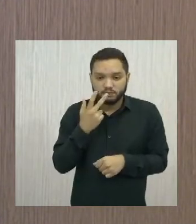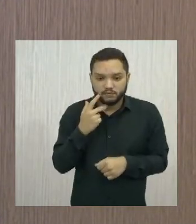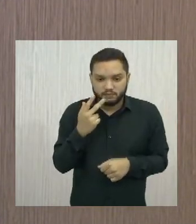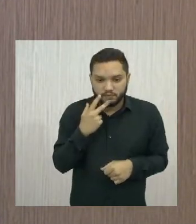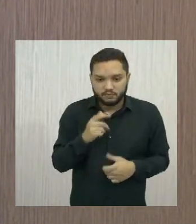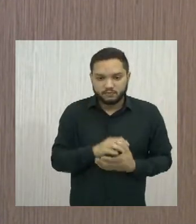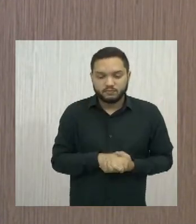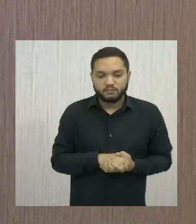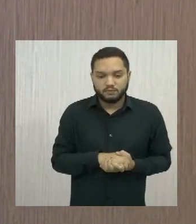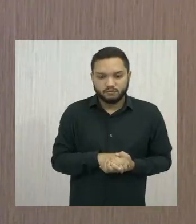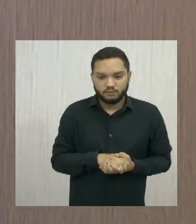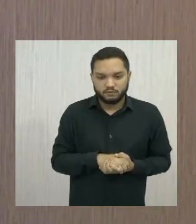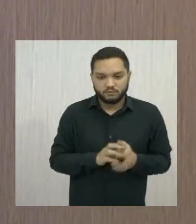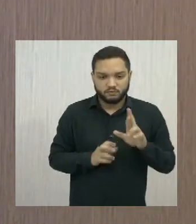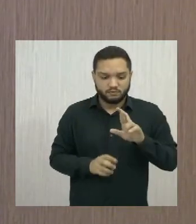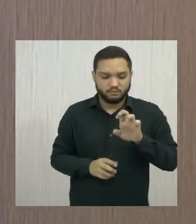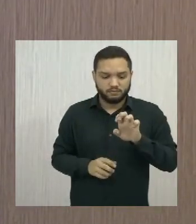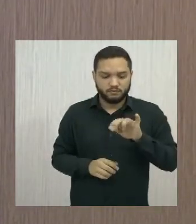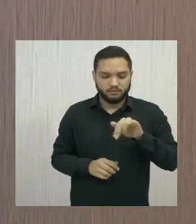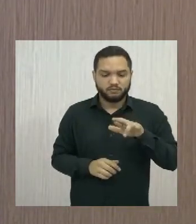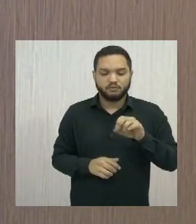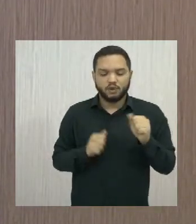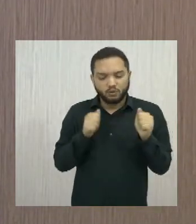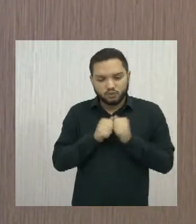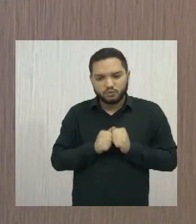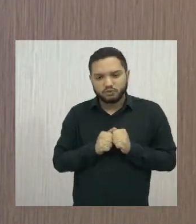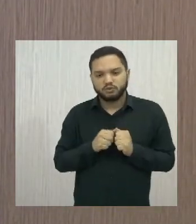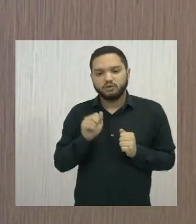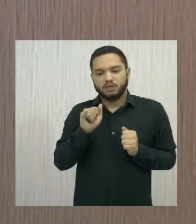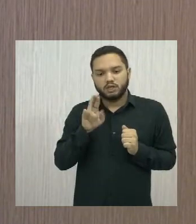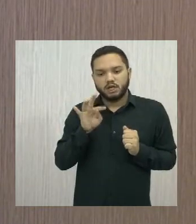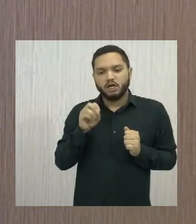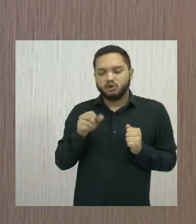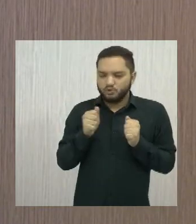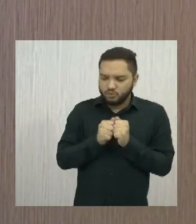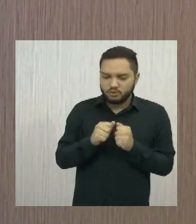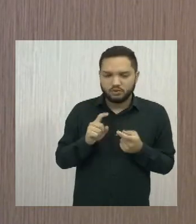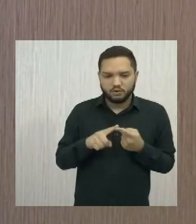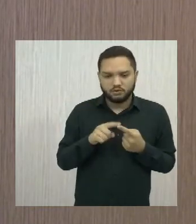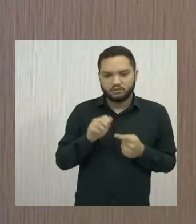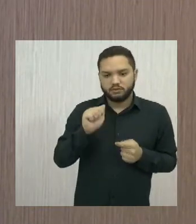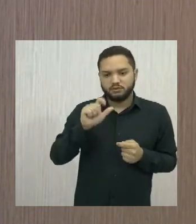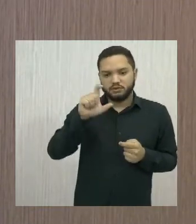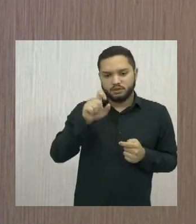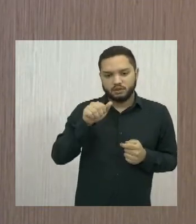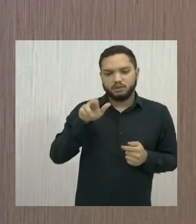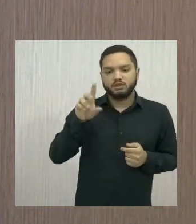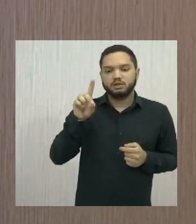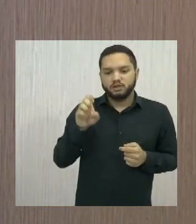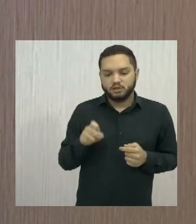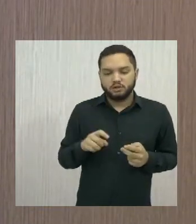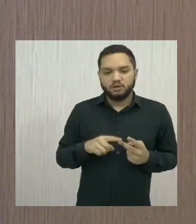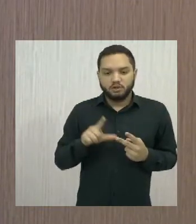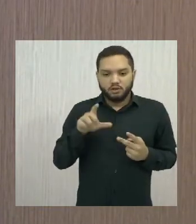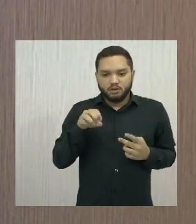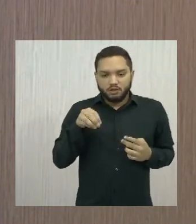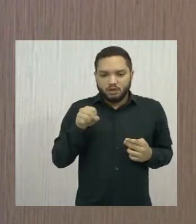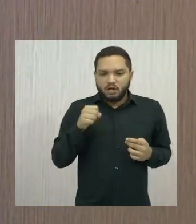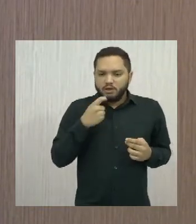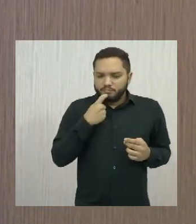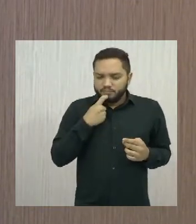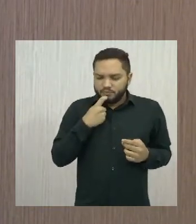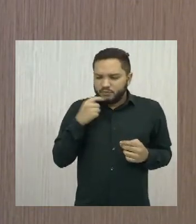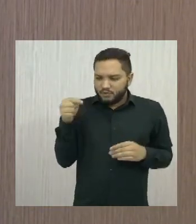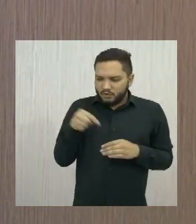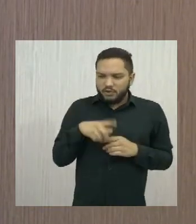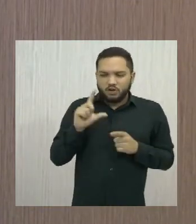Jardim. O Reinaldo é meu contemporâneo nessa luta, Ayrton, meu colega também, Alexandre participou um pouco disso, o Lemos estava aqui agora há pouco.